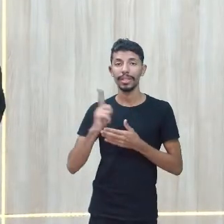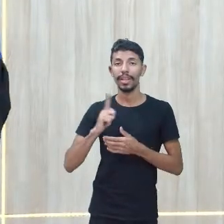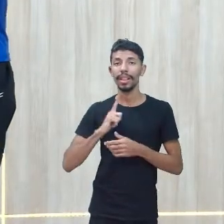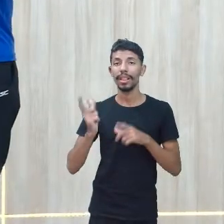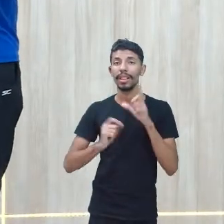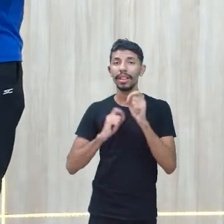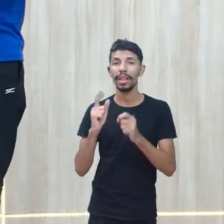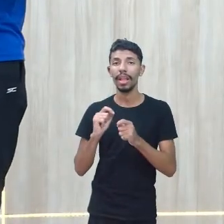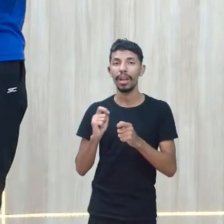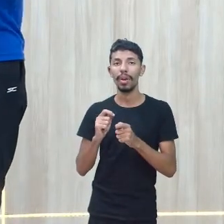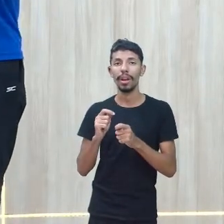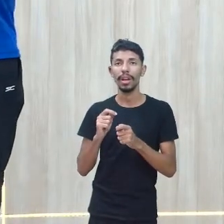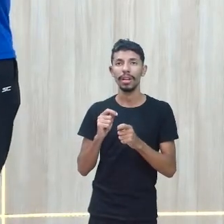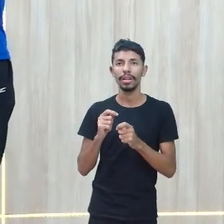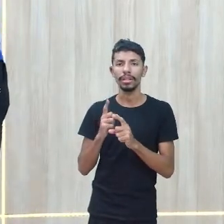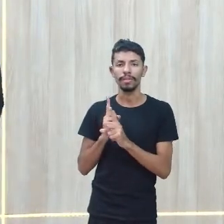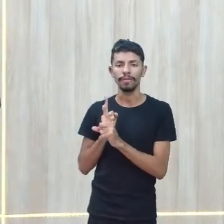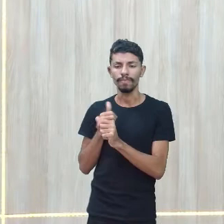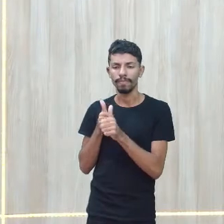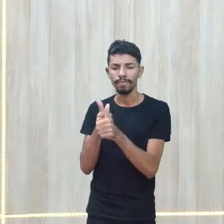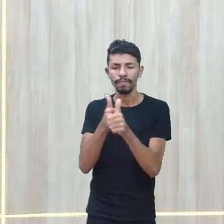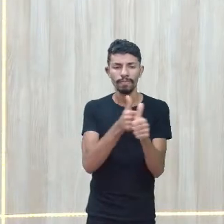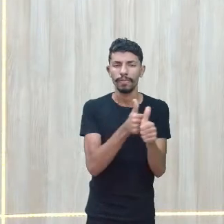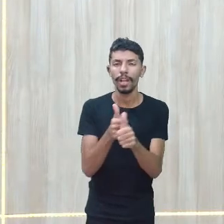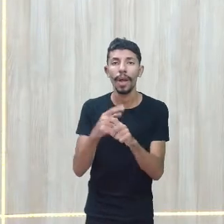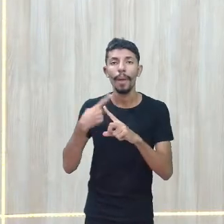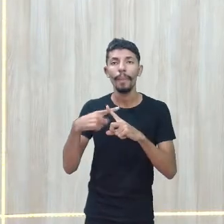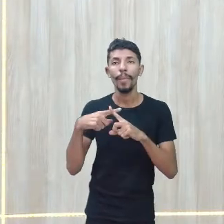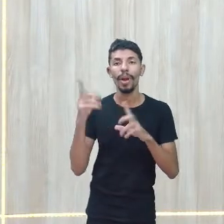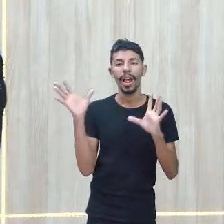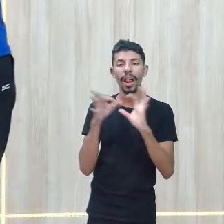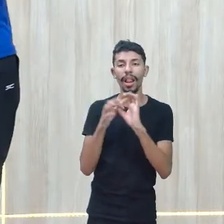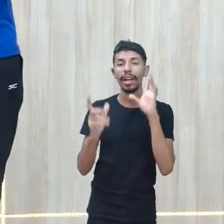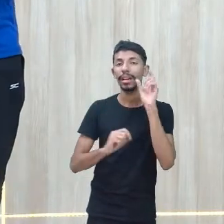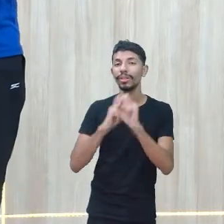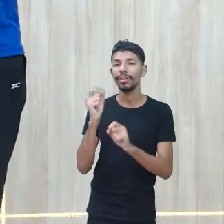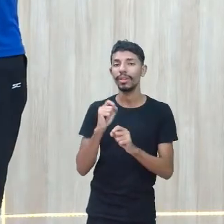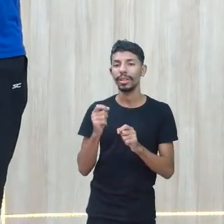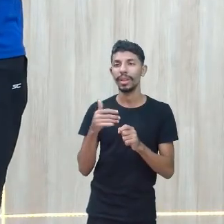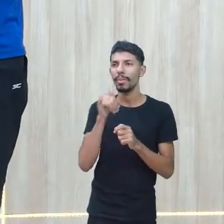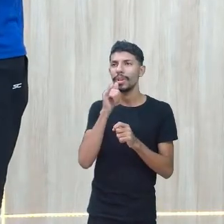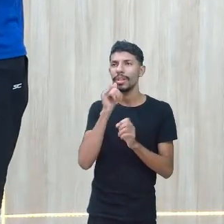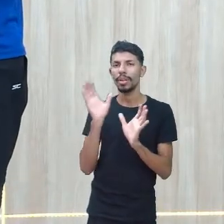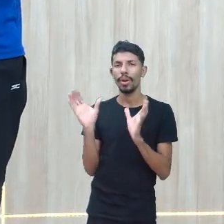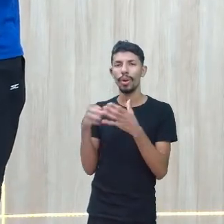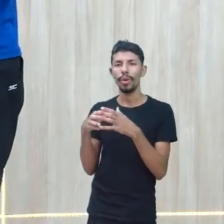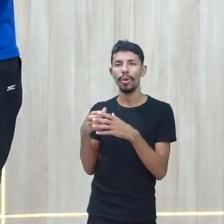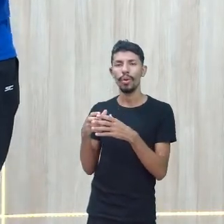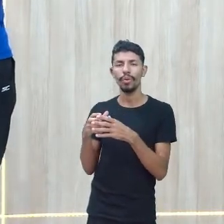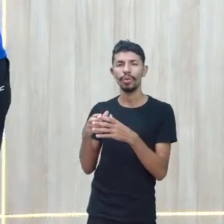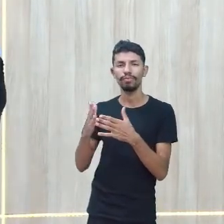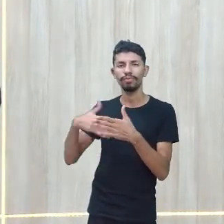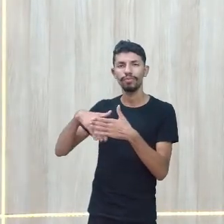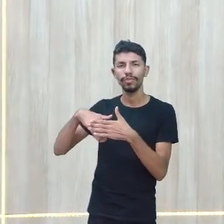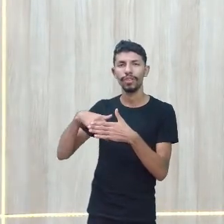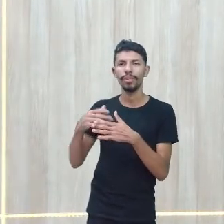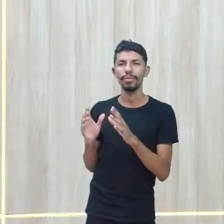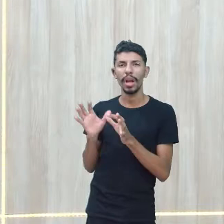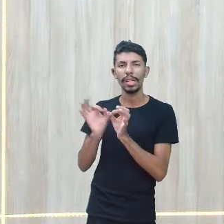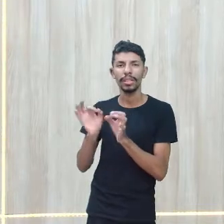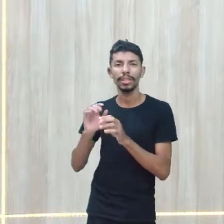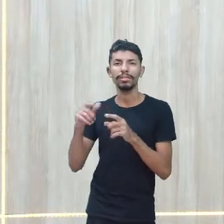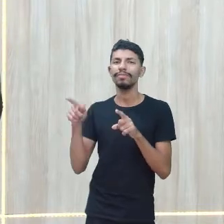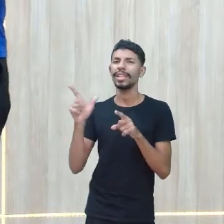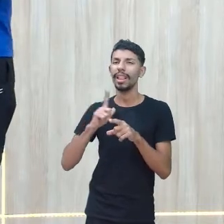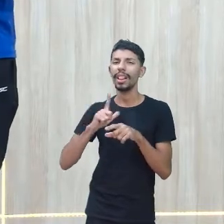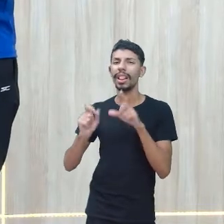perseguição, porque aí mistura com torcida organizada e com outras manifestações e incentiva a